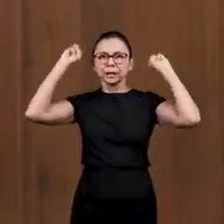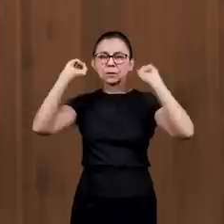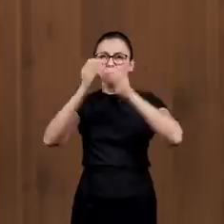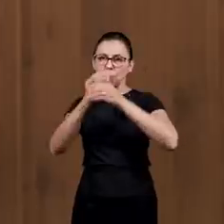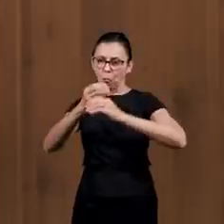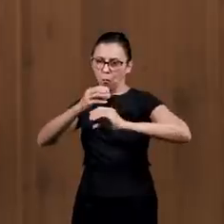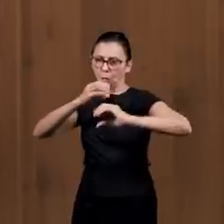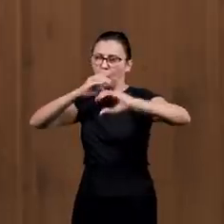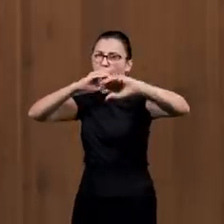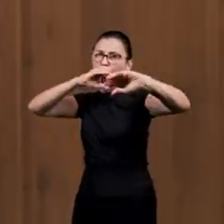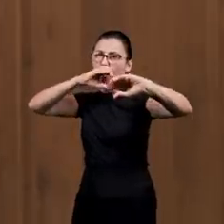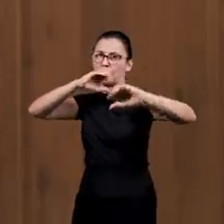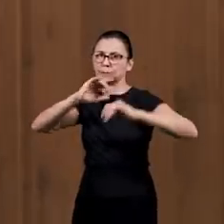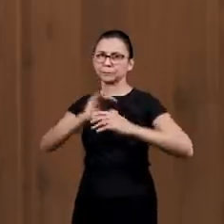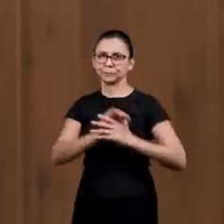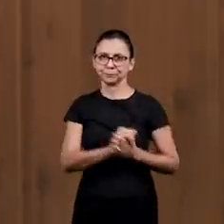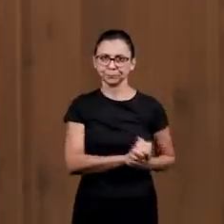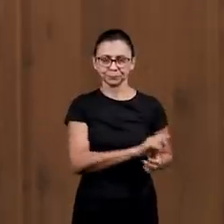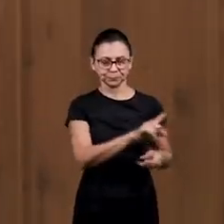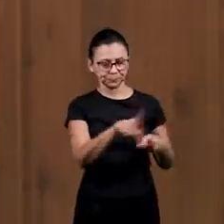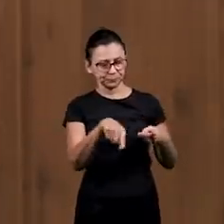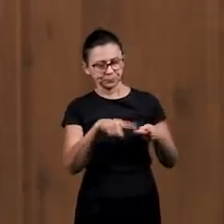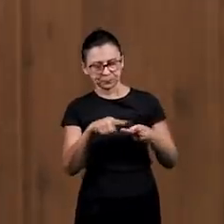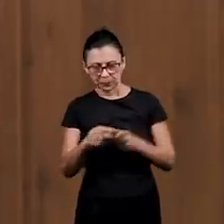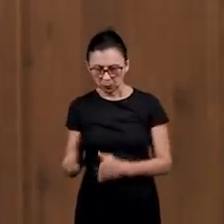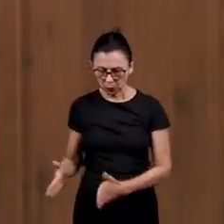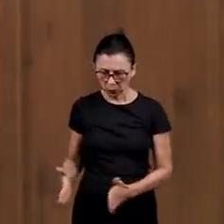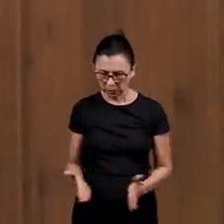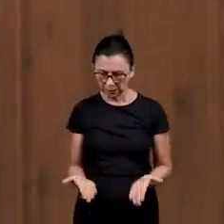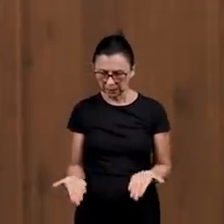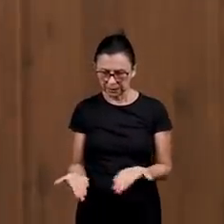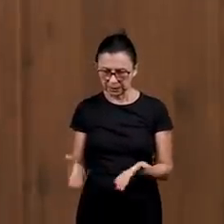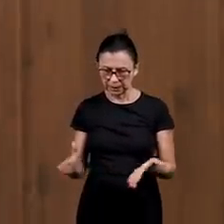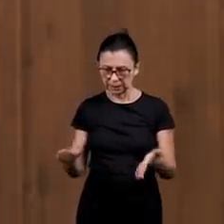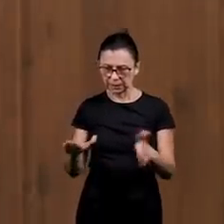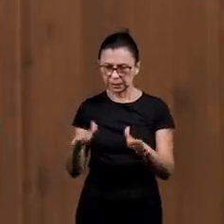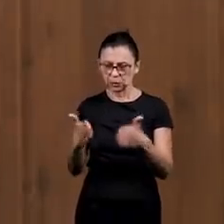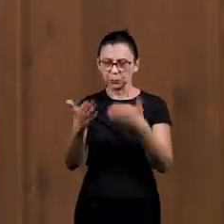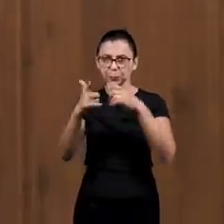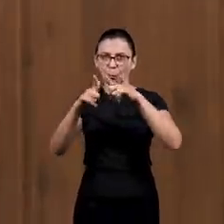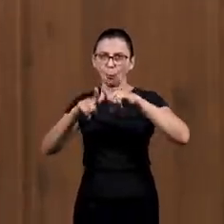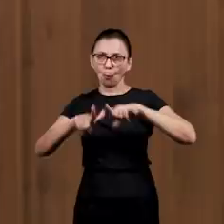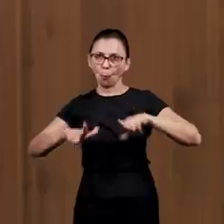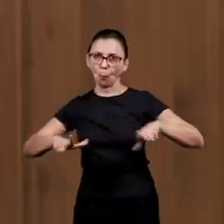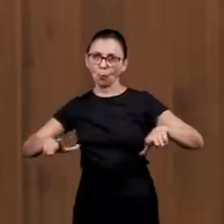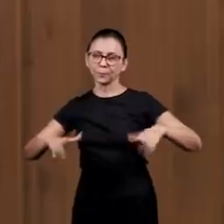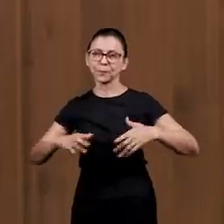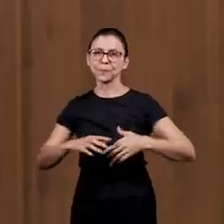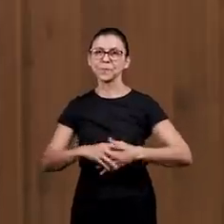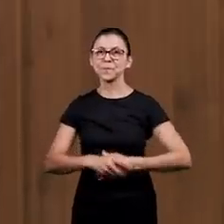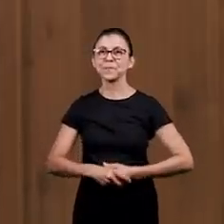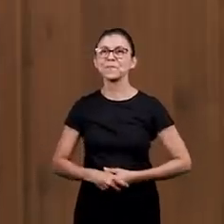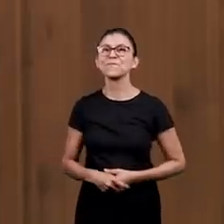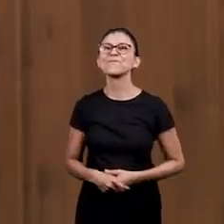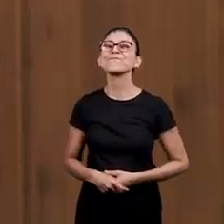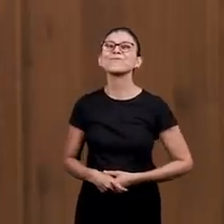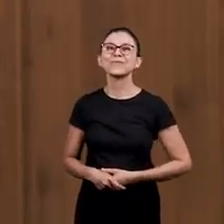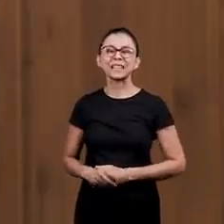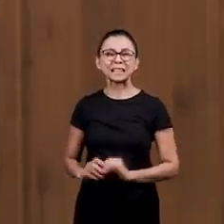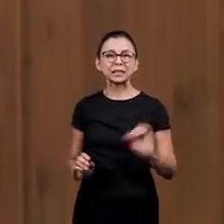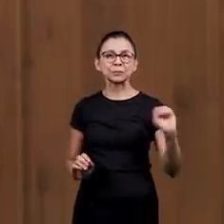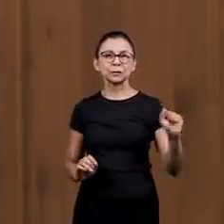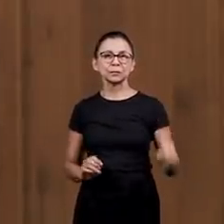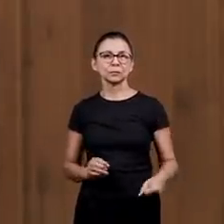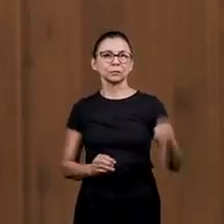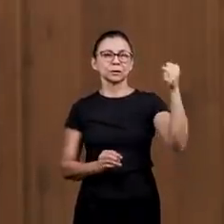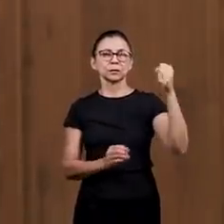um cântaro, que era um vaso de barro vazio, e uma tocha acesa, que iria dentro ali do